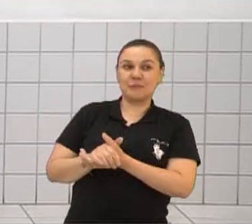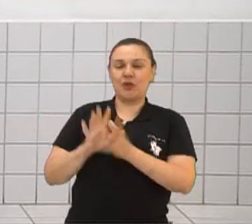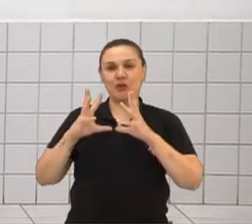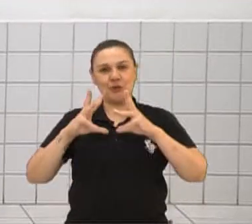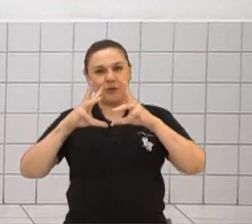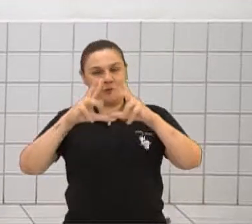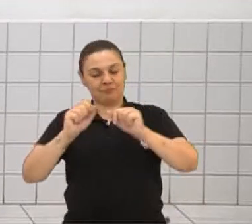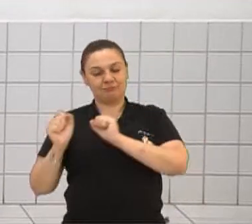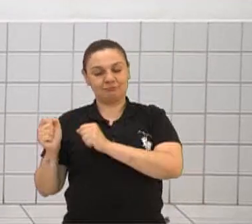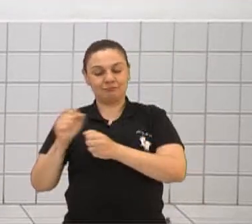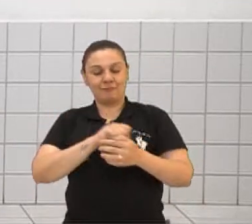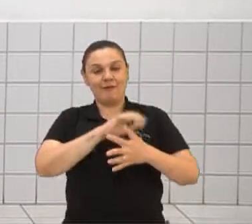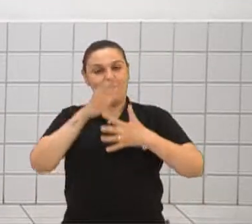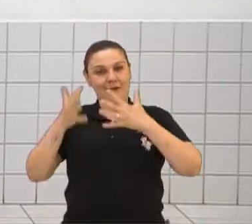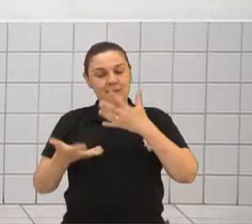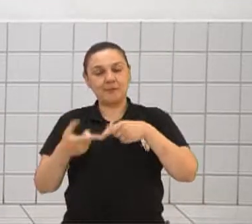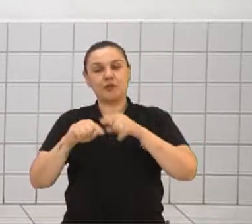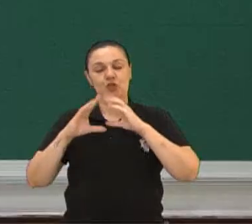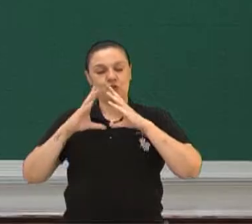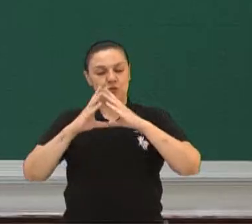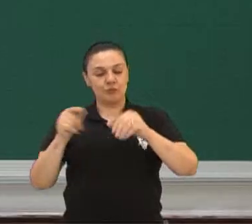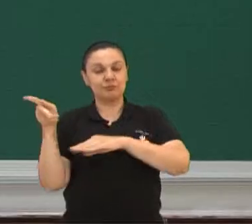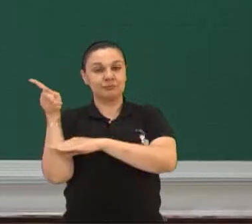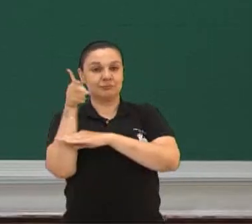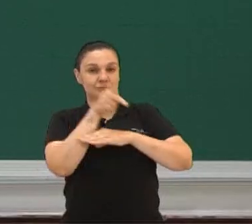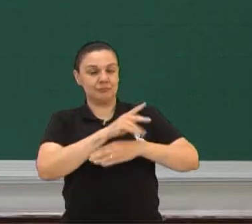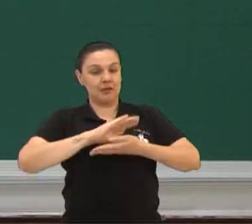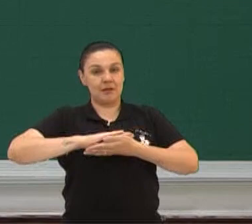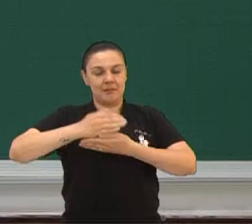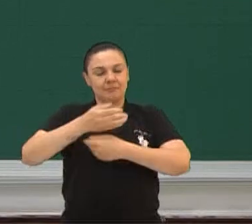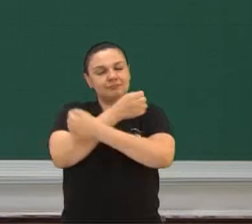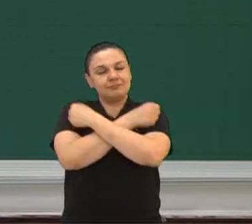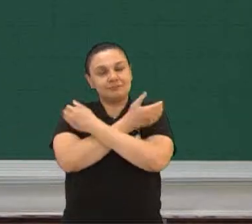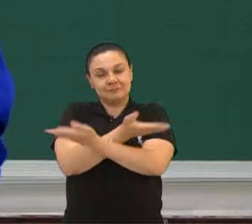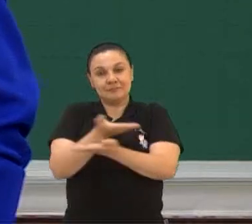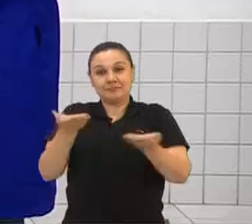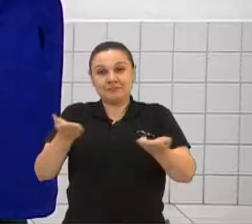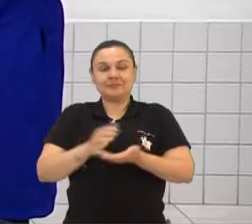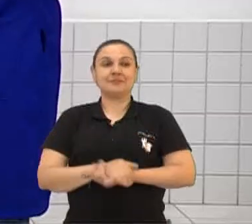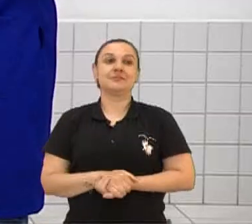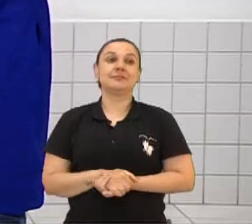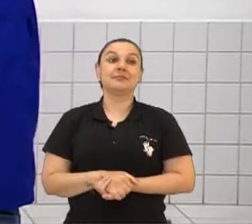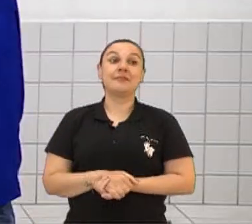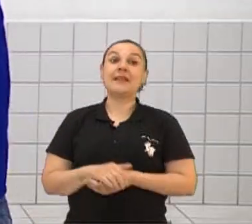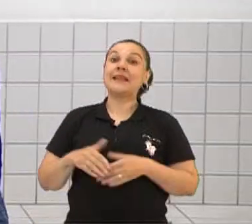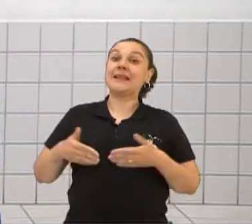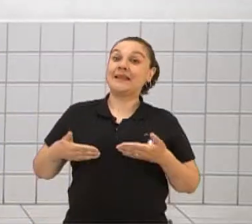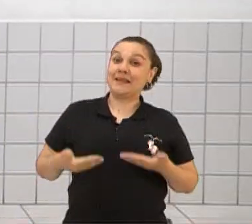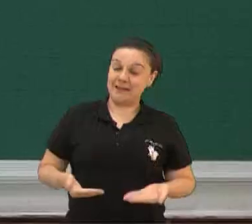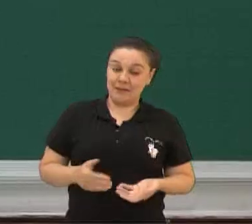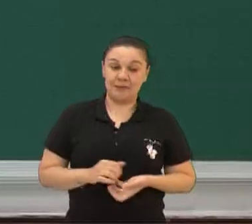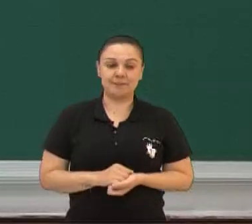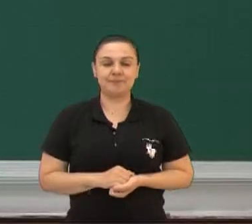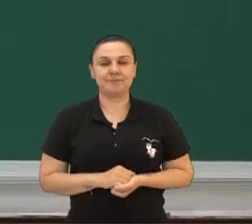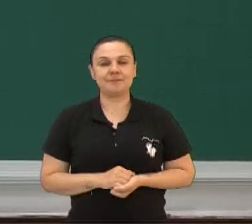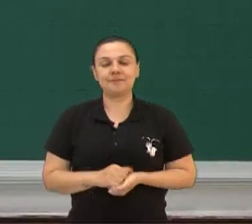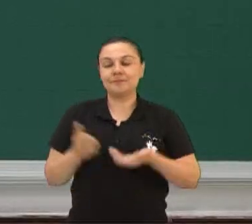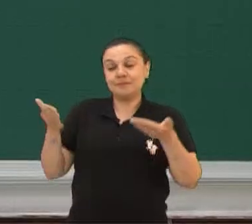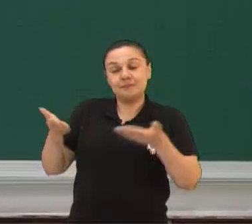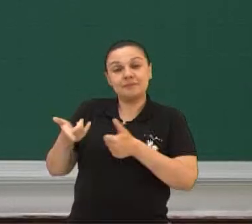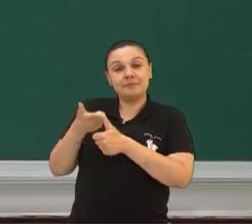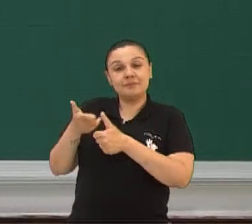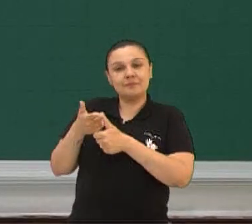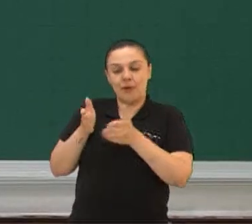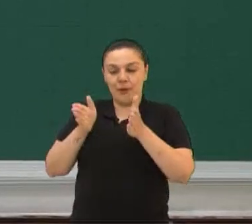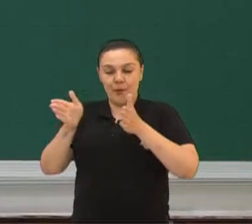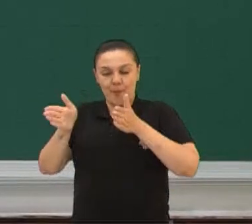pessoal que trabalha aí, toda a nossa equipe técnica que está com a gente aqui, o nosso abraço, tá? Pessoas, vamos lá. Então, nesse primeiro momento aqui, eu vou